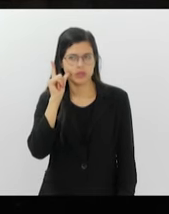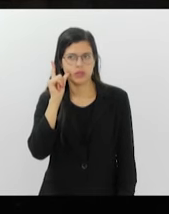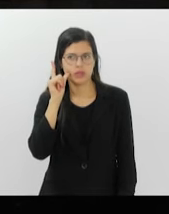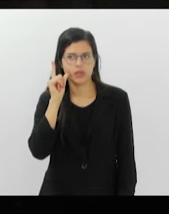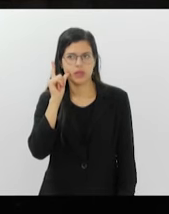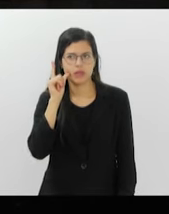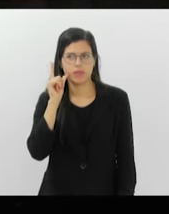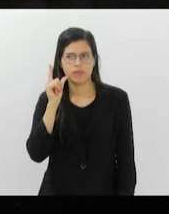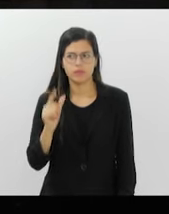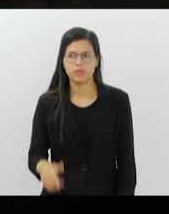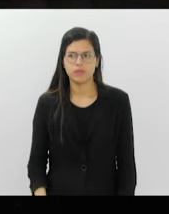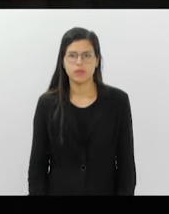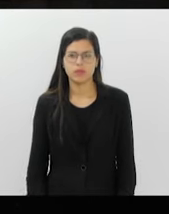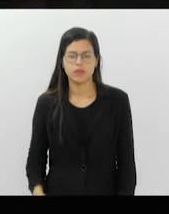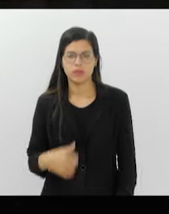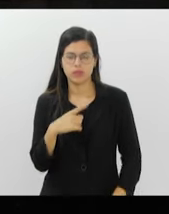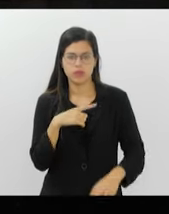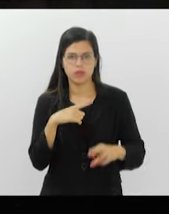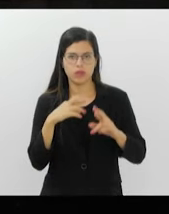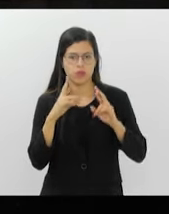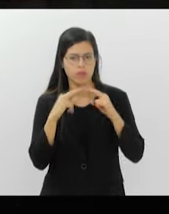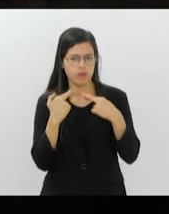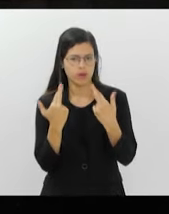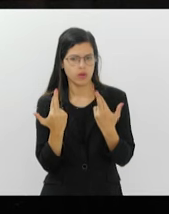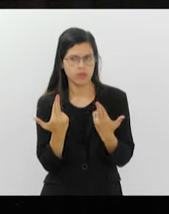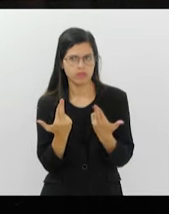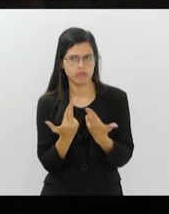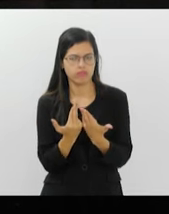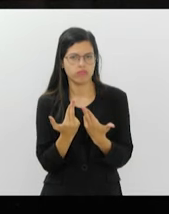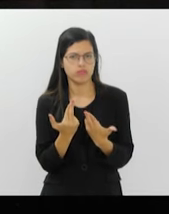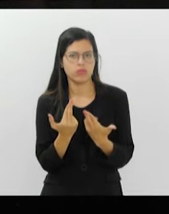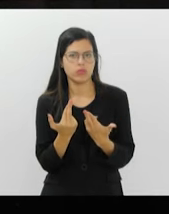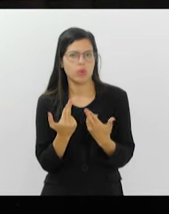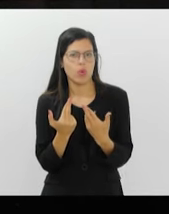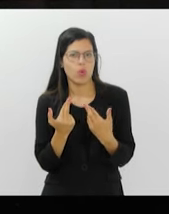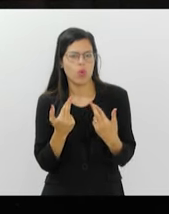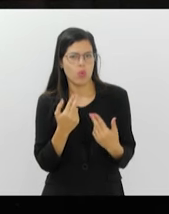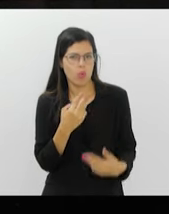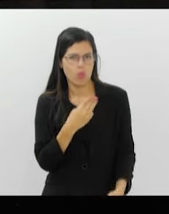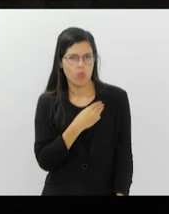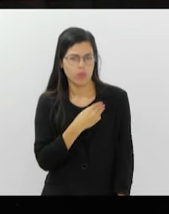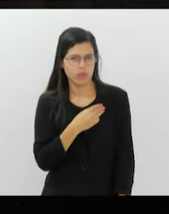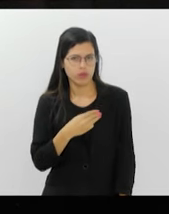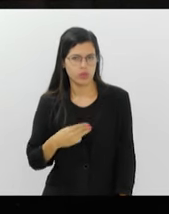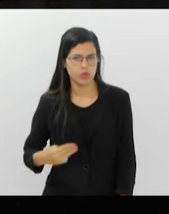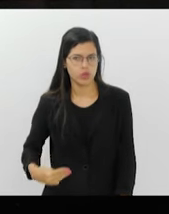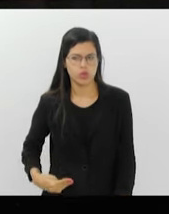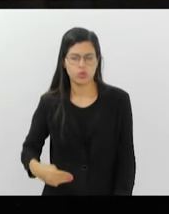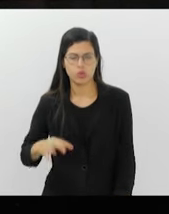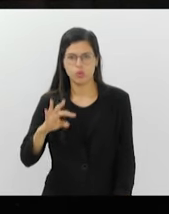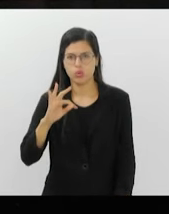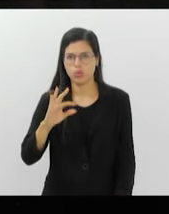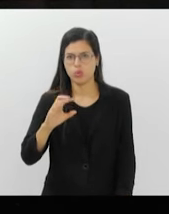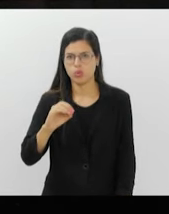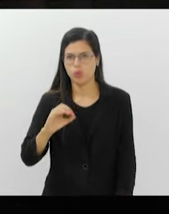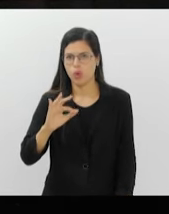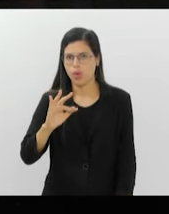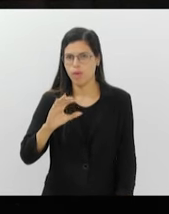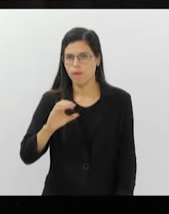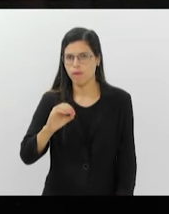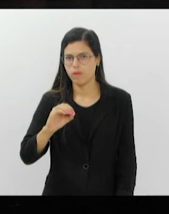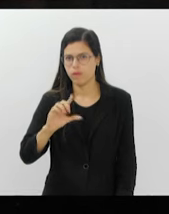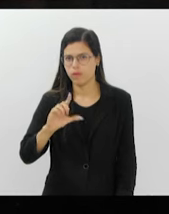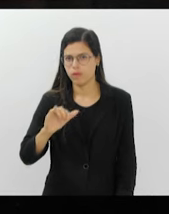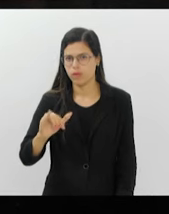foi uma reunião com o ministro toffoli sobre a questão da